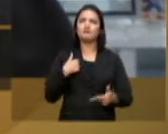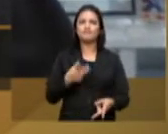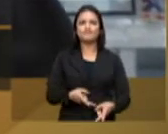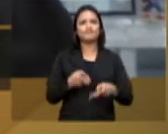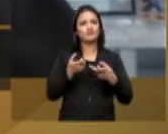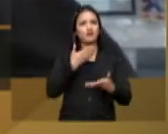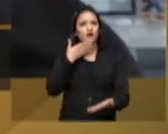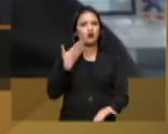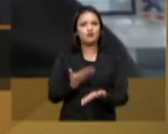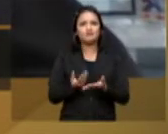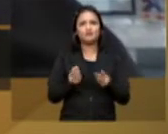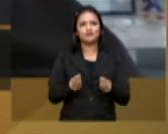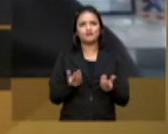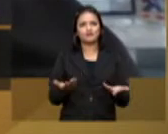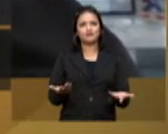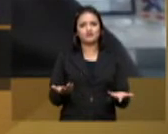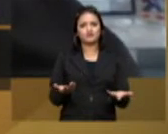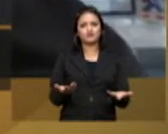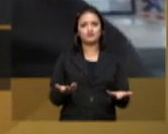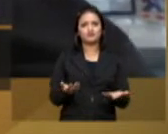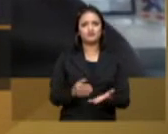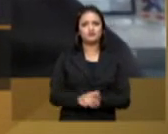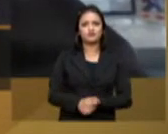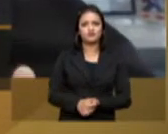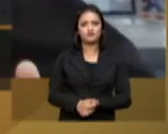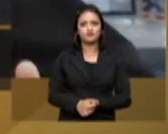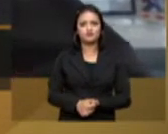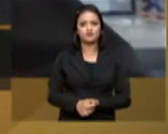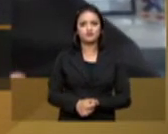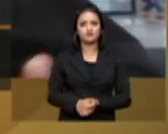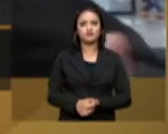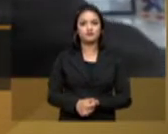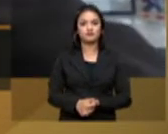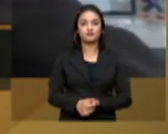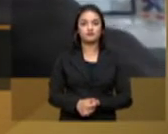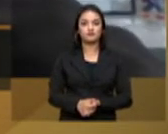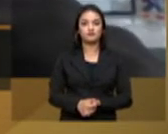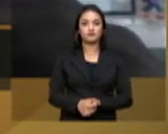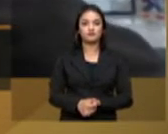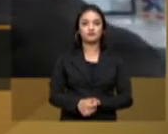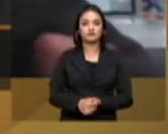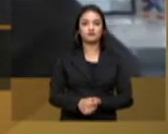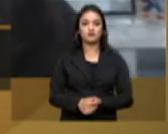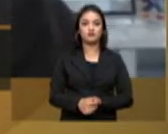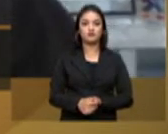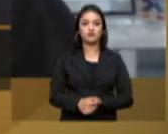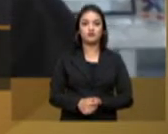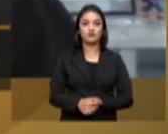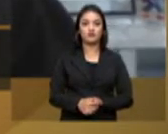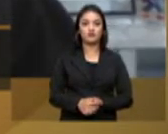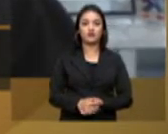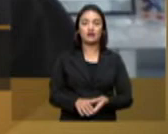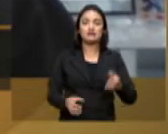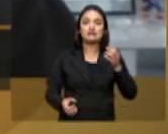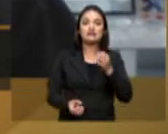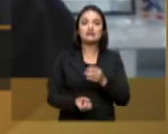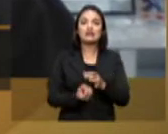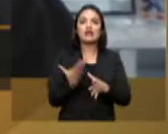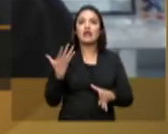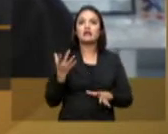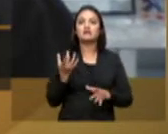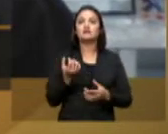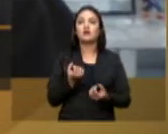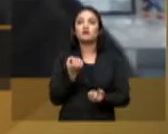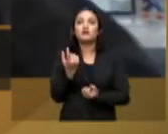é se essa mudança, se essa criação de exceção ao princípio da legalidade pode